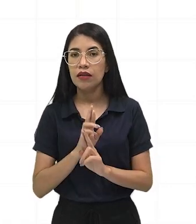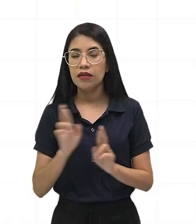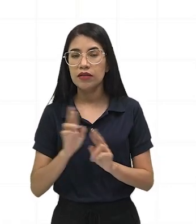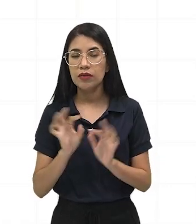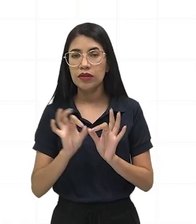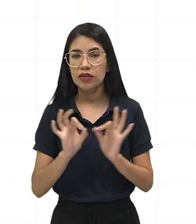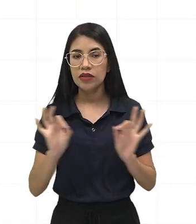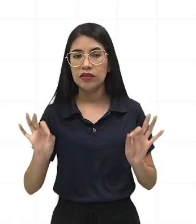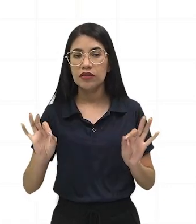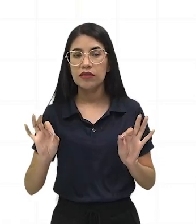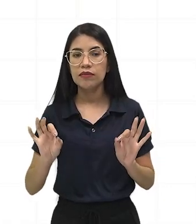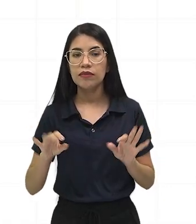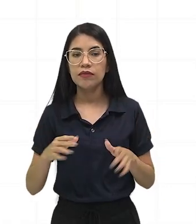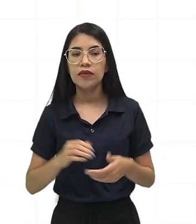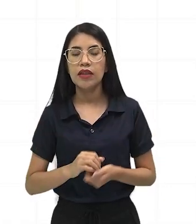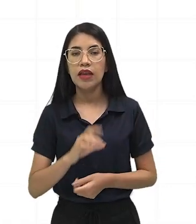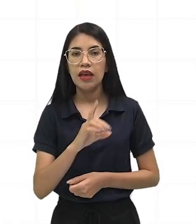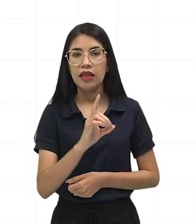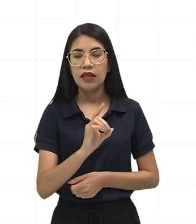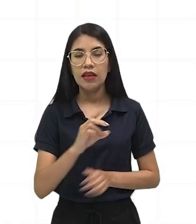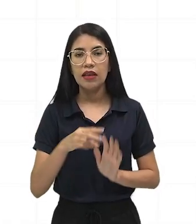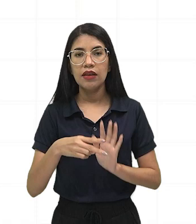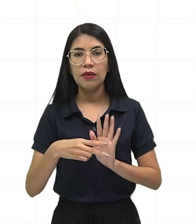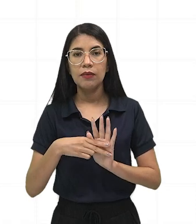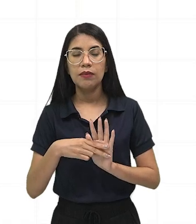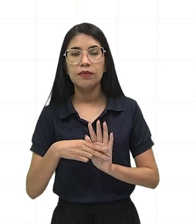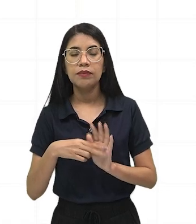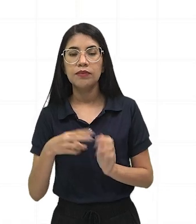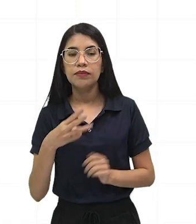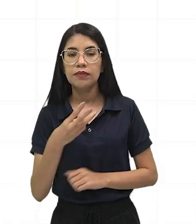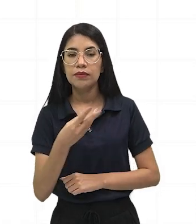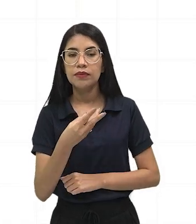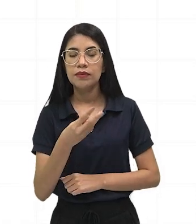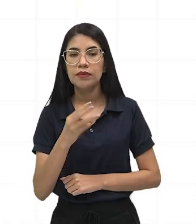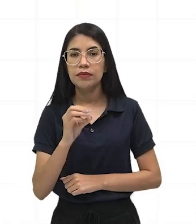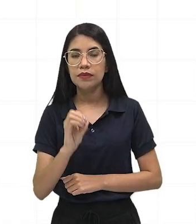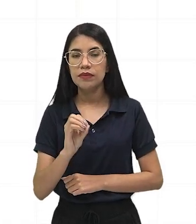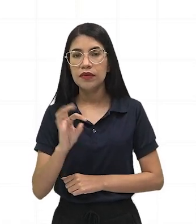D igual a 30t.